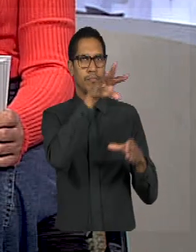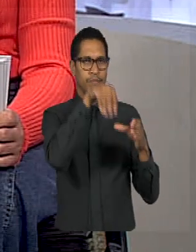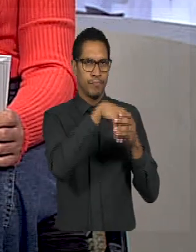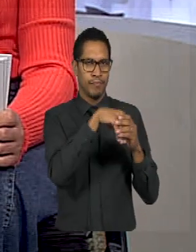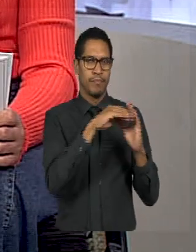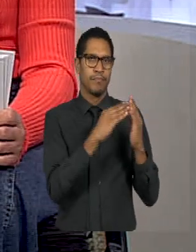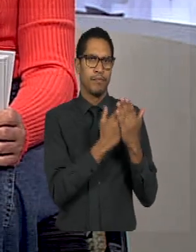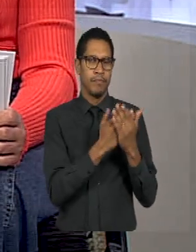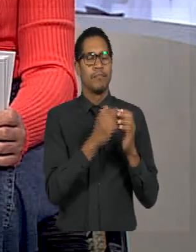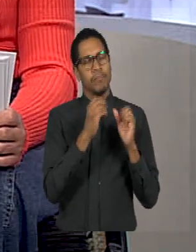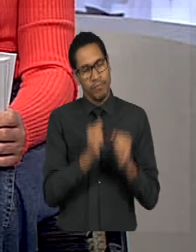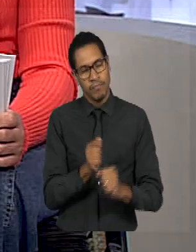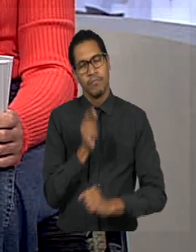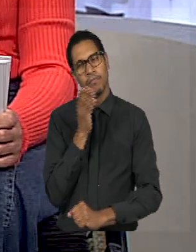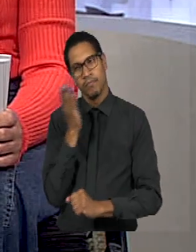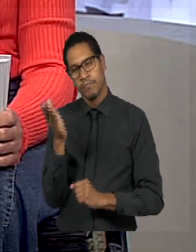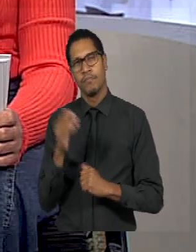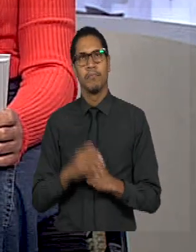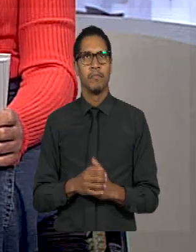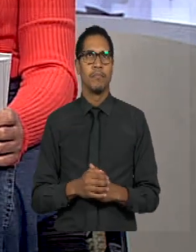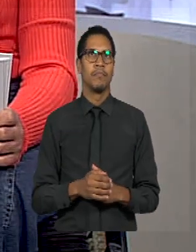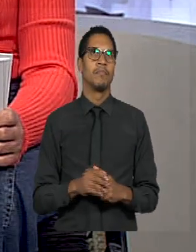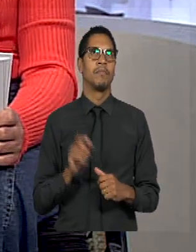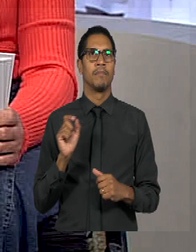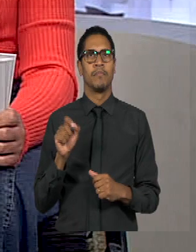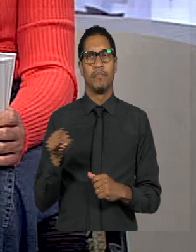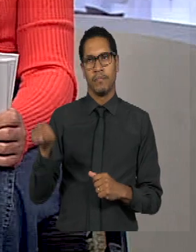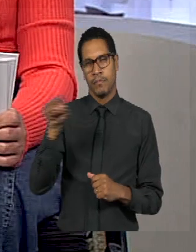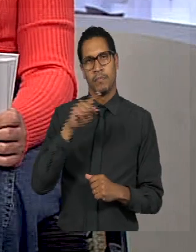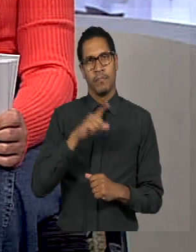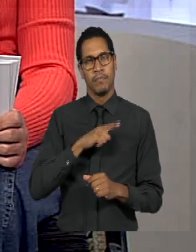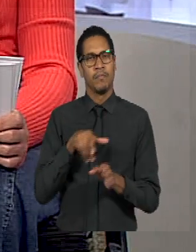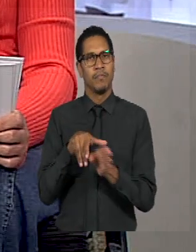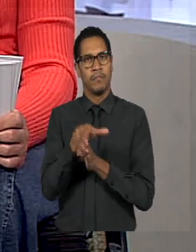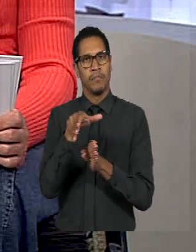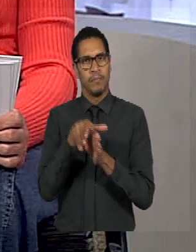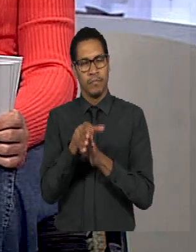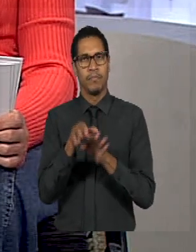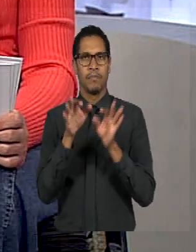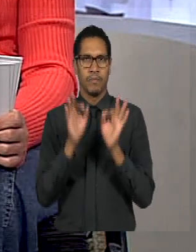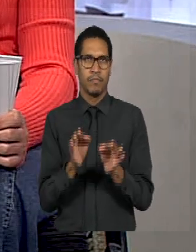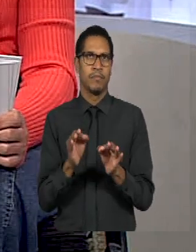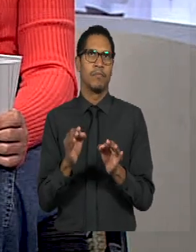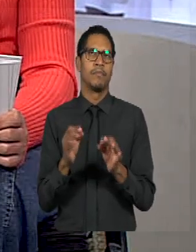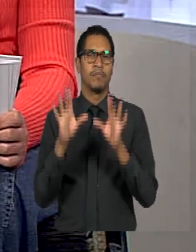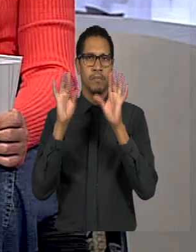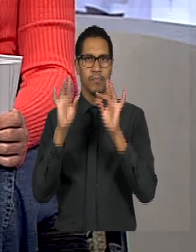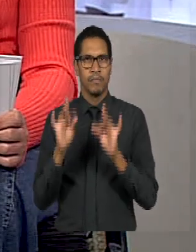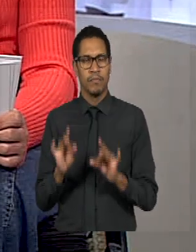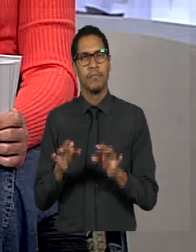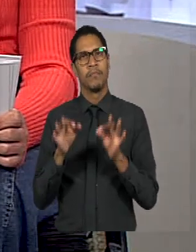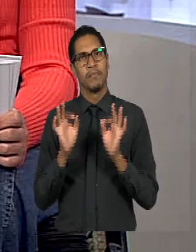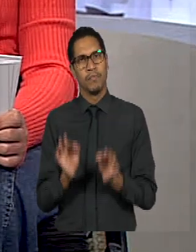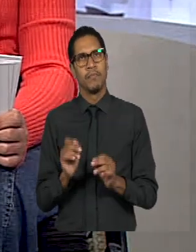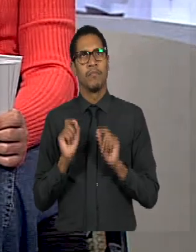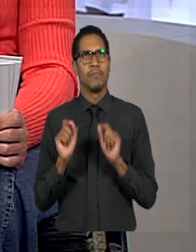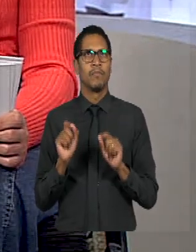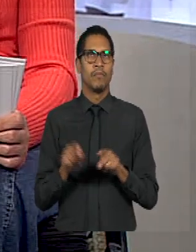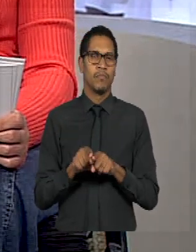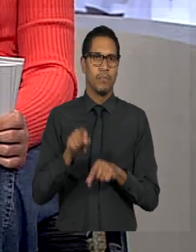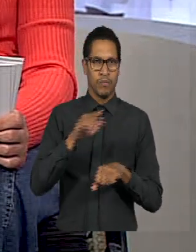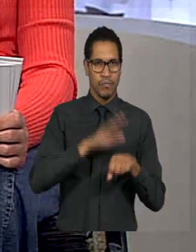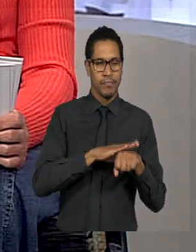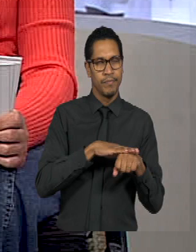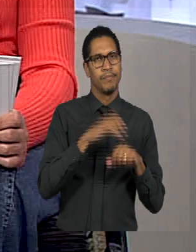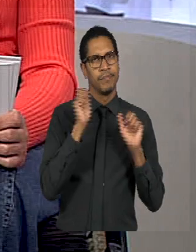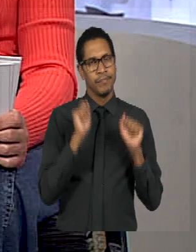sua escola, procure o observatório, porque lá eles vão dar uma orientação muito detalhada para que você